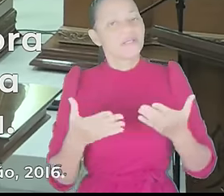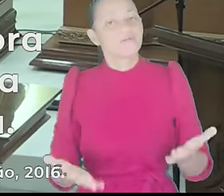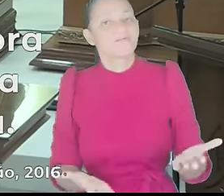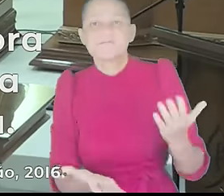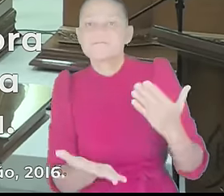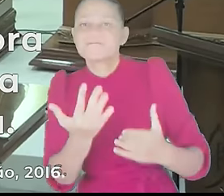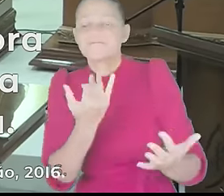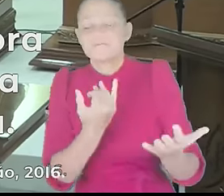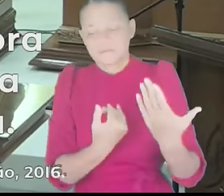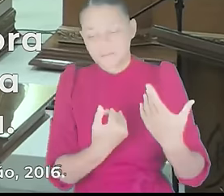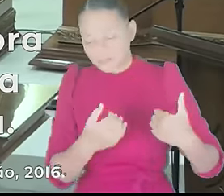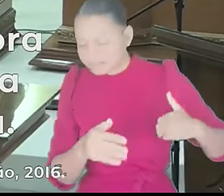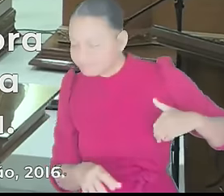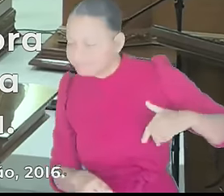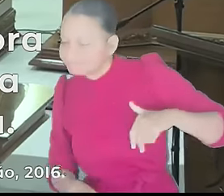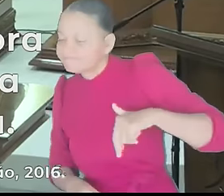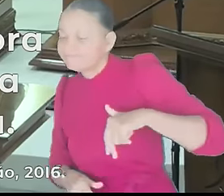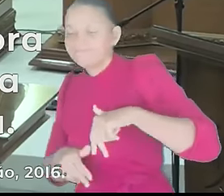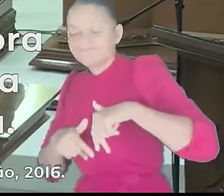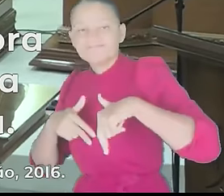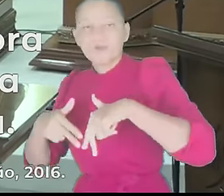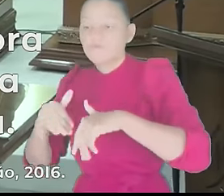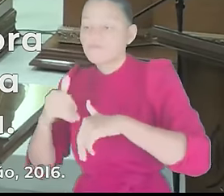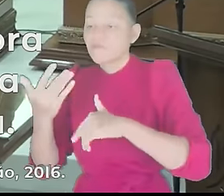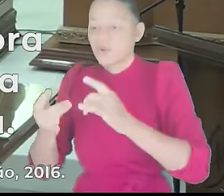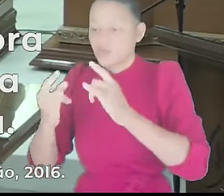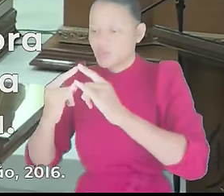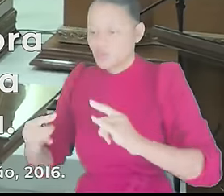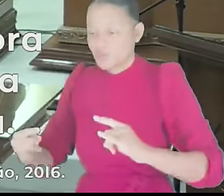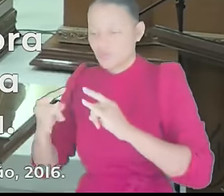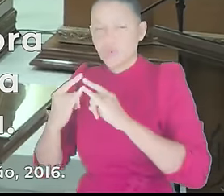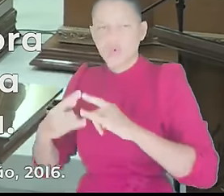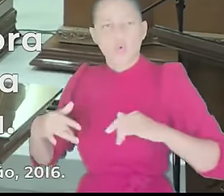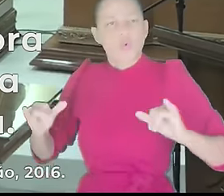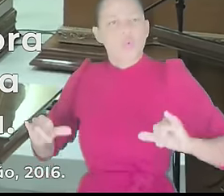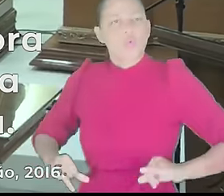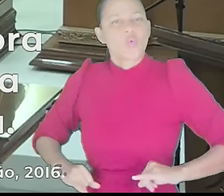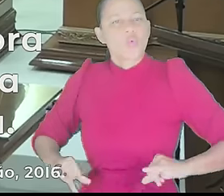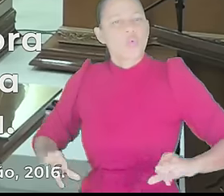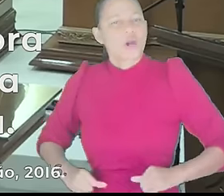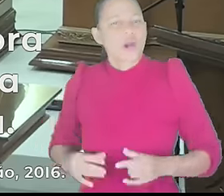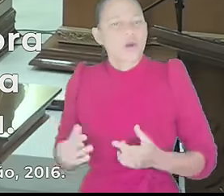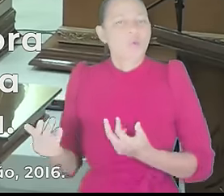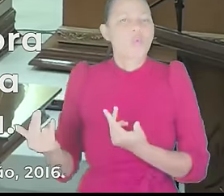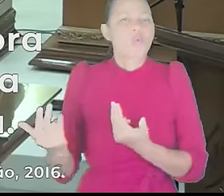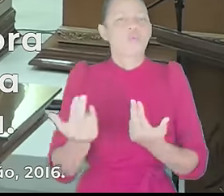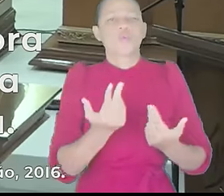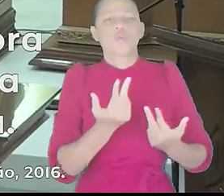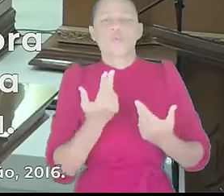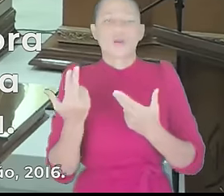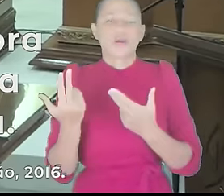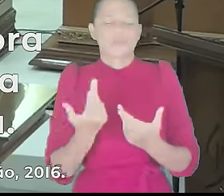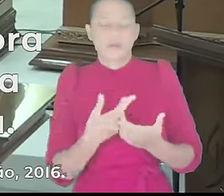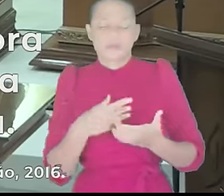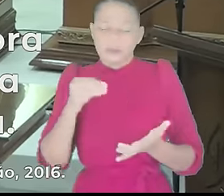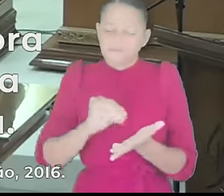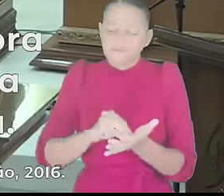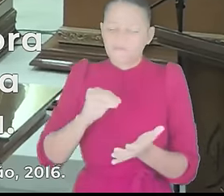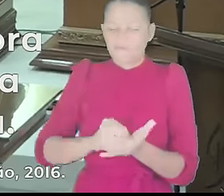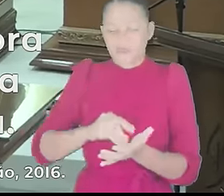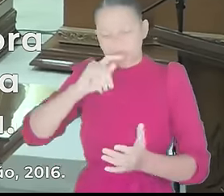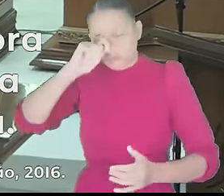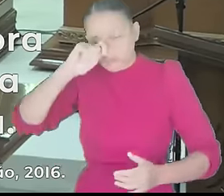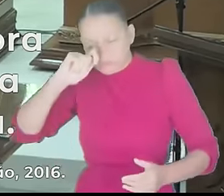até ele, para fora do acampamento, e soframos a mesma desonra que ele sofreu.